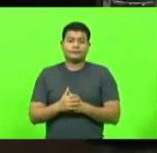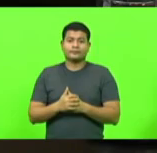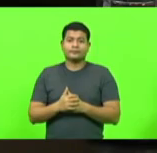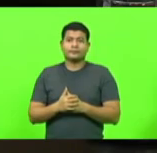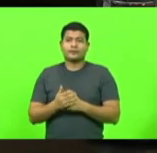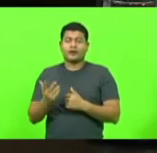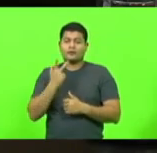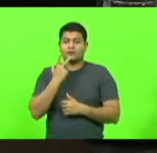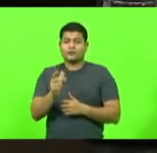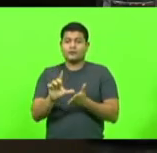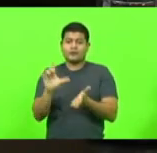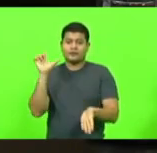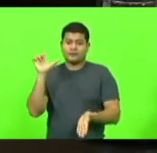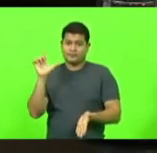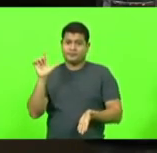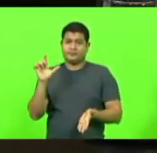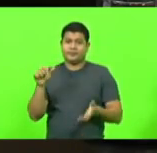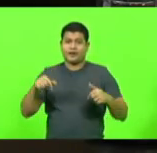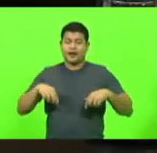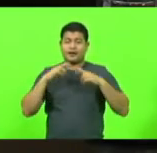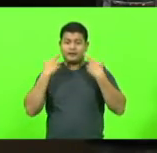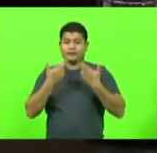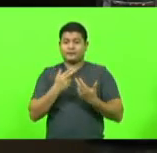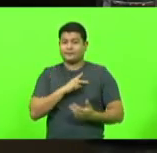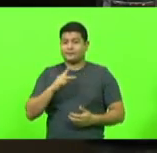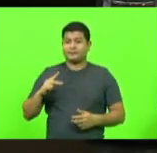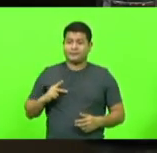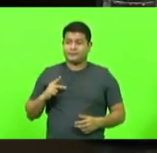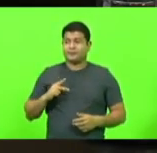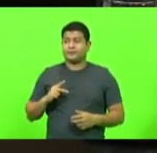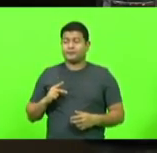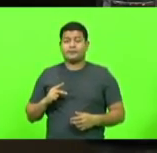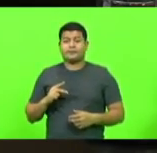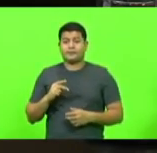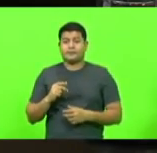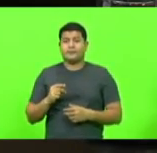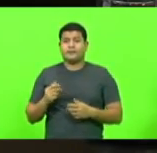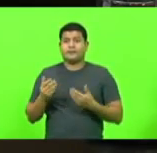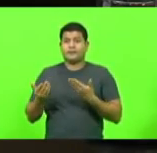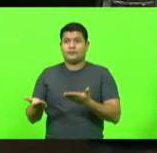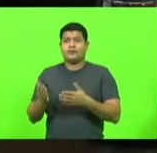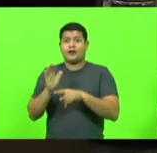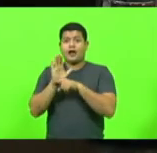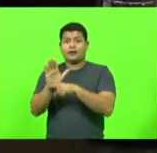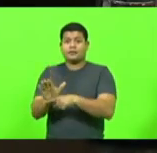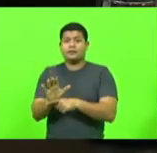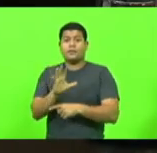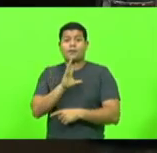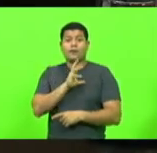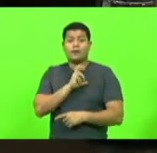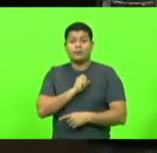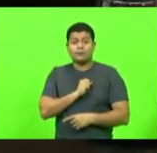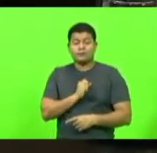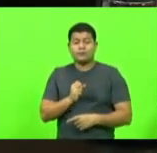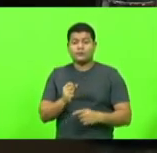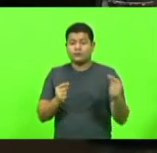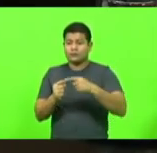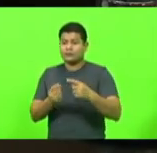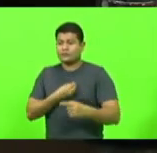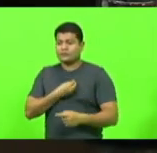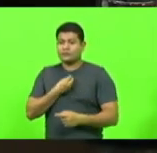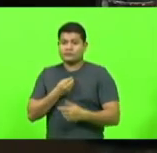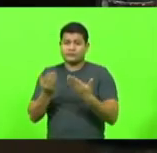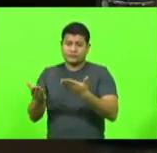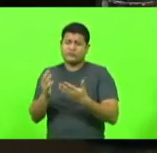proferiu nessa audiência: e ajudar o amor da vida de alguém. Eu acredito que isso